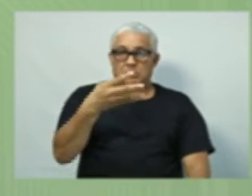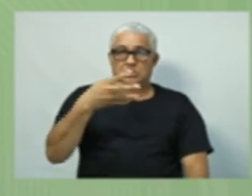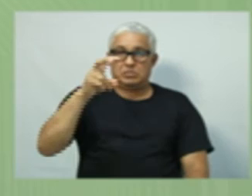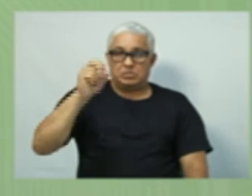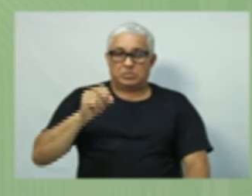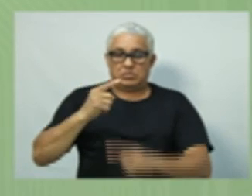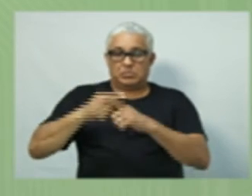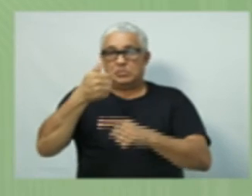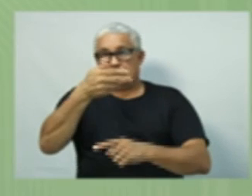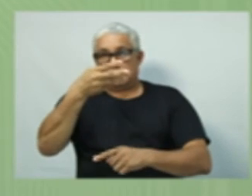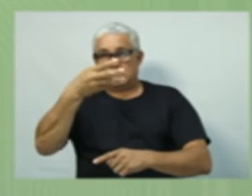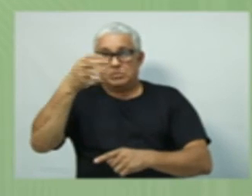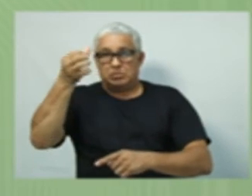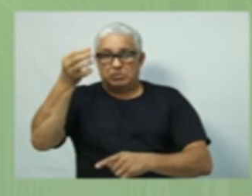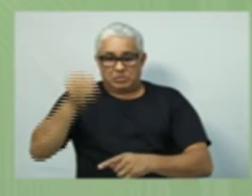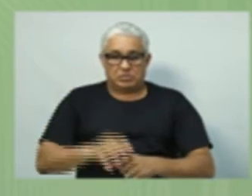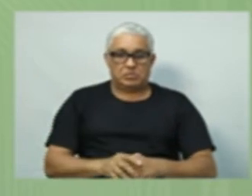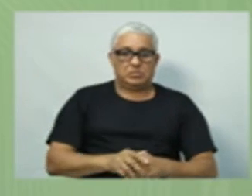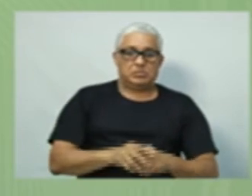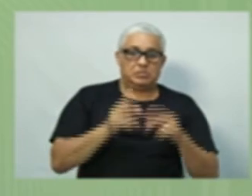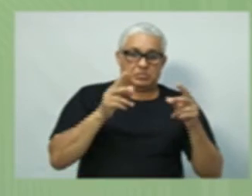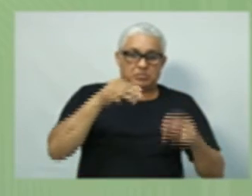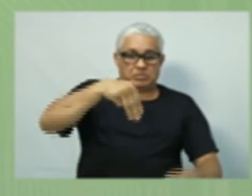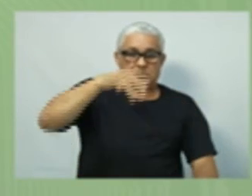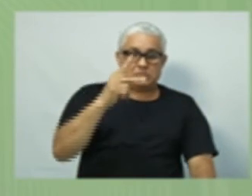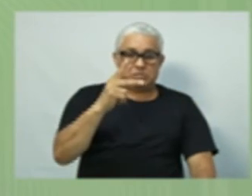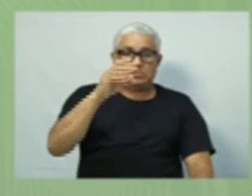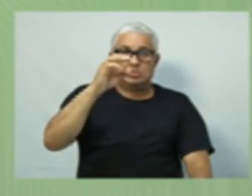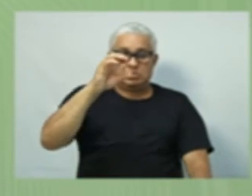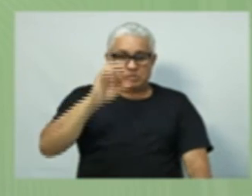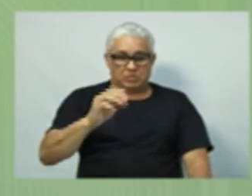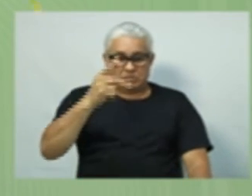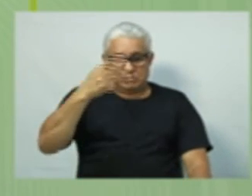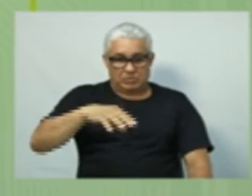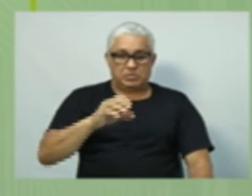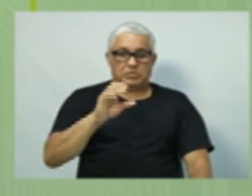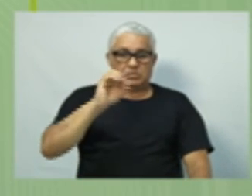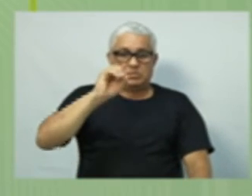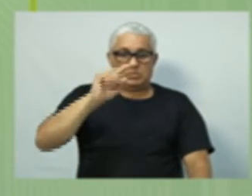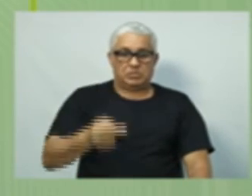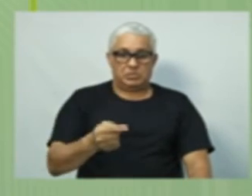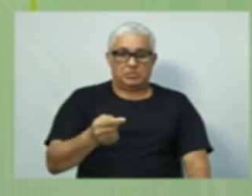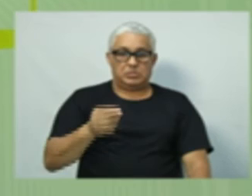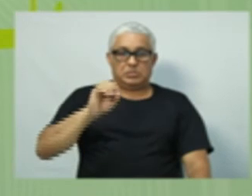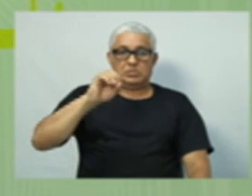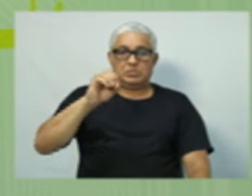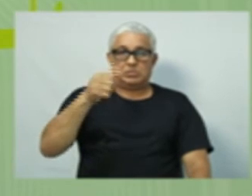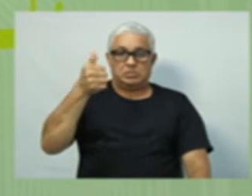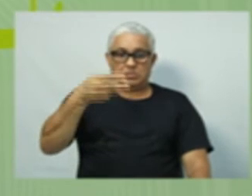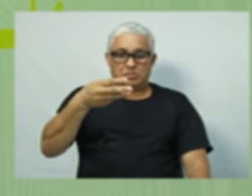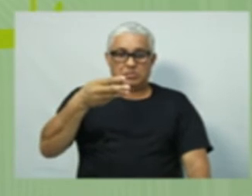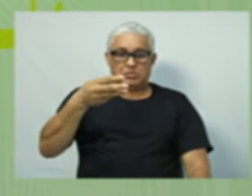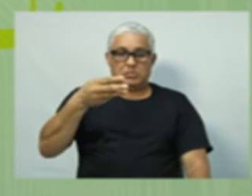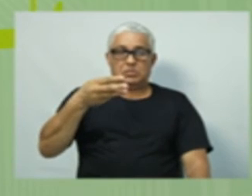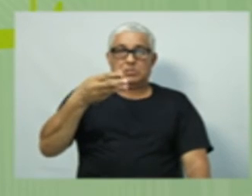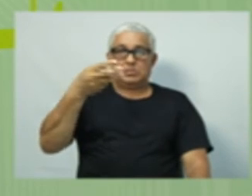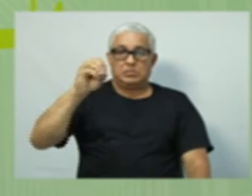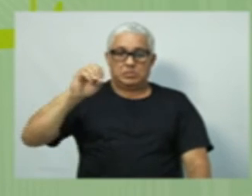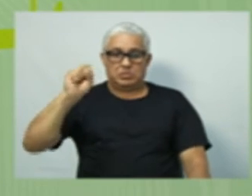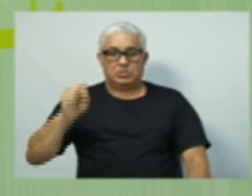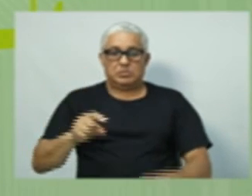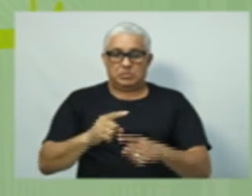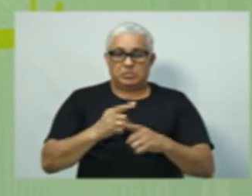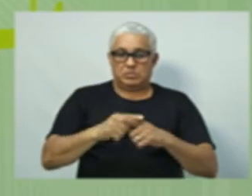03 08 vez 360 significa que o prazo médio entre comprar e pagar toda a mercadoria é